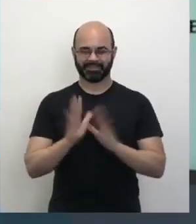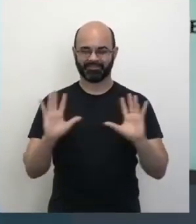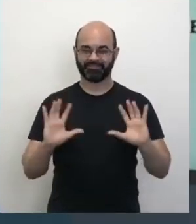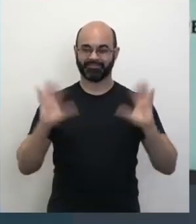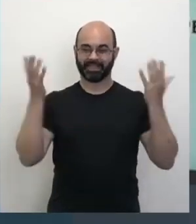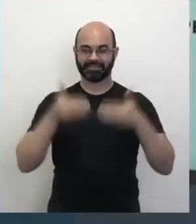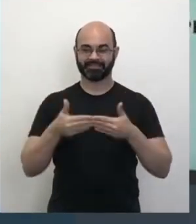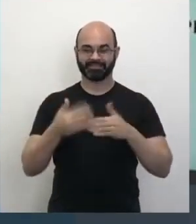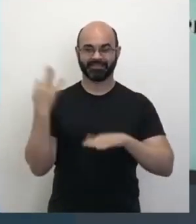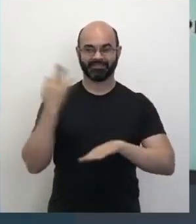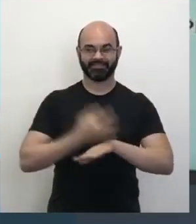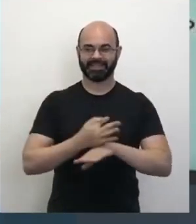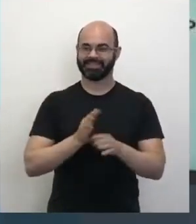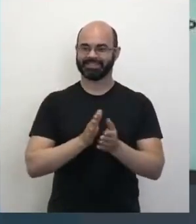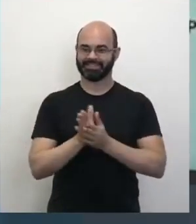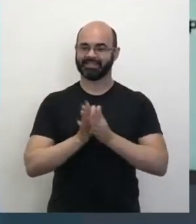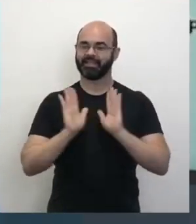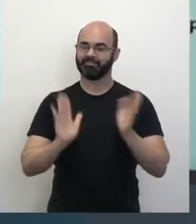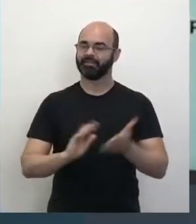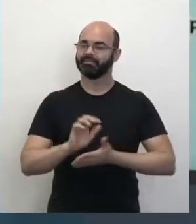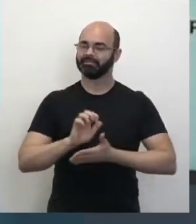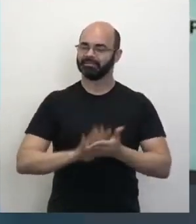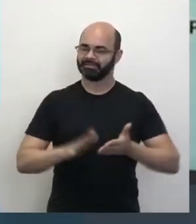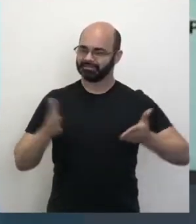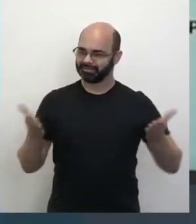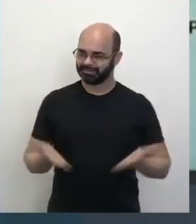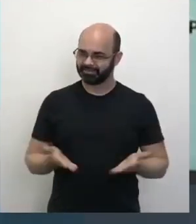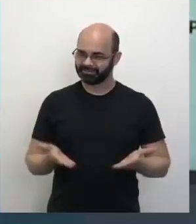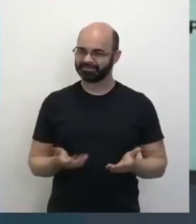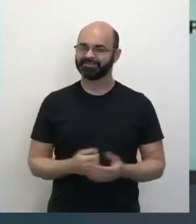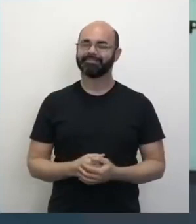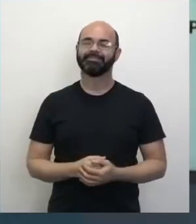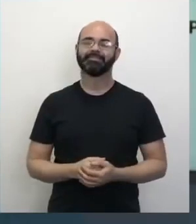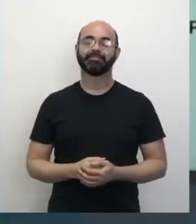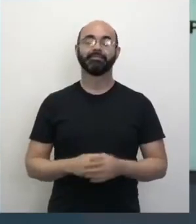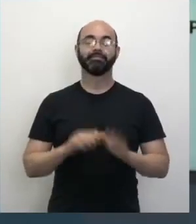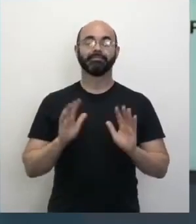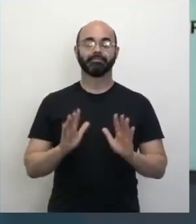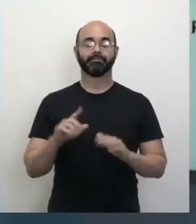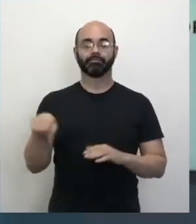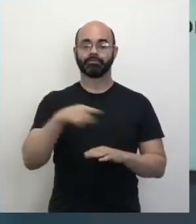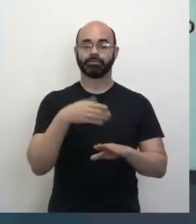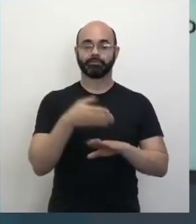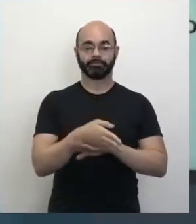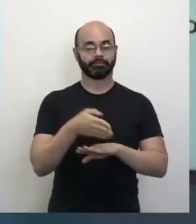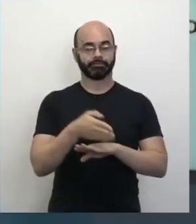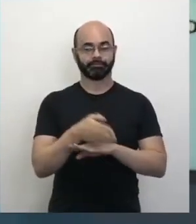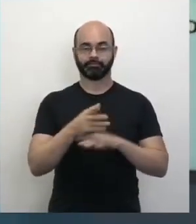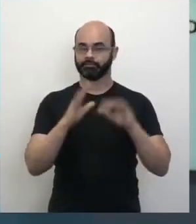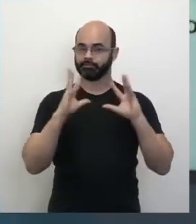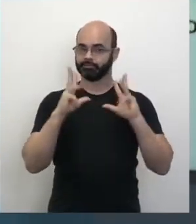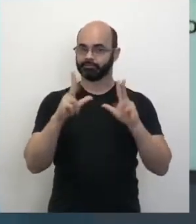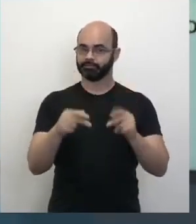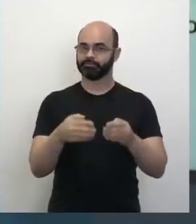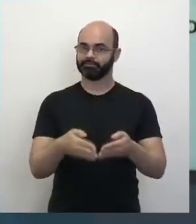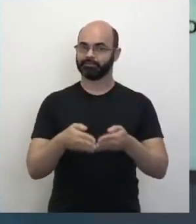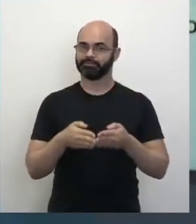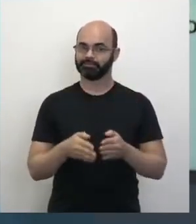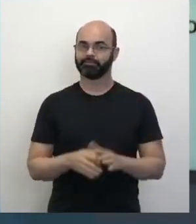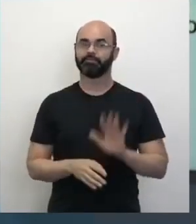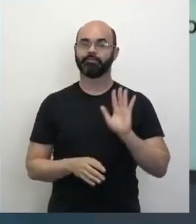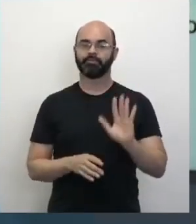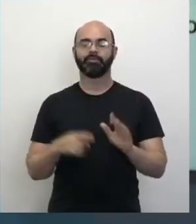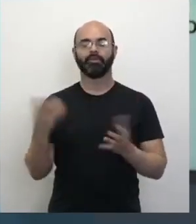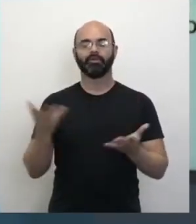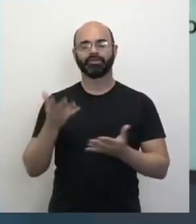férias, mas temos atividades aí nesse dia, gente. Então, assim, vou contar muito com a participação de todos vocês. Então, já vou adiantar, temos